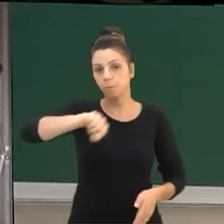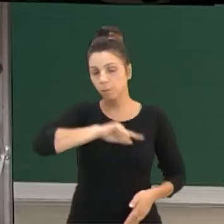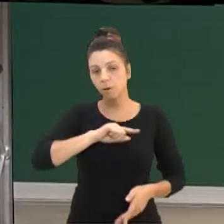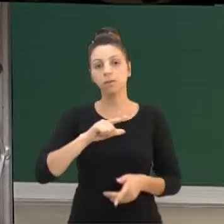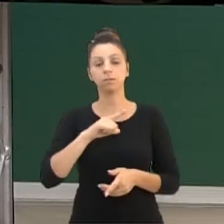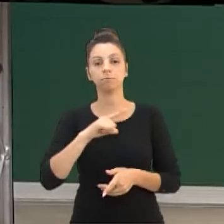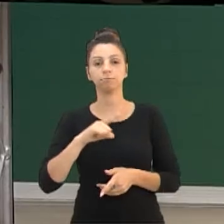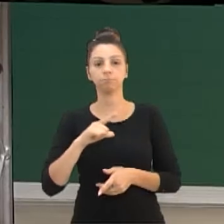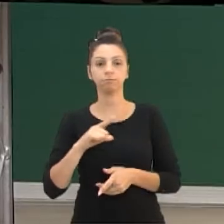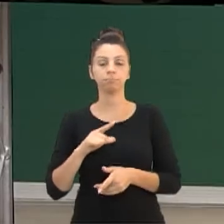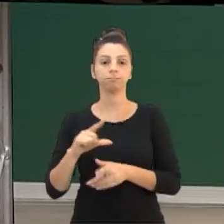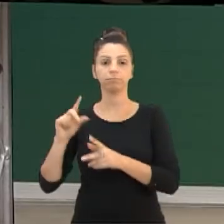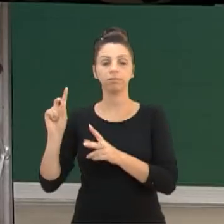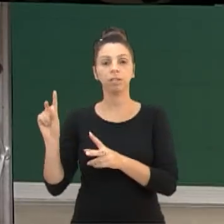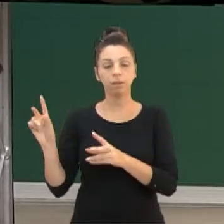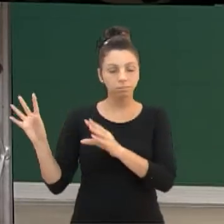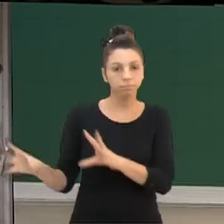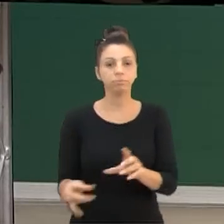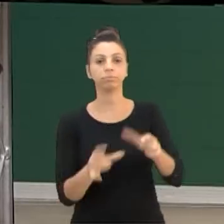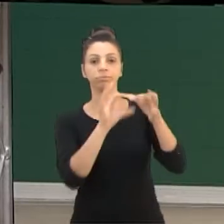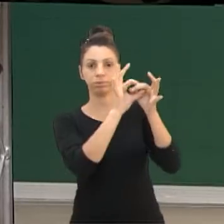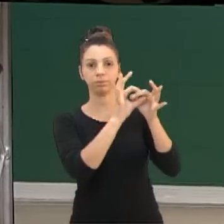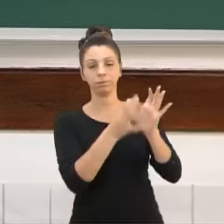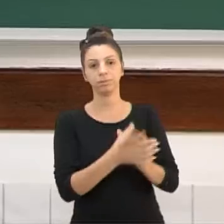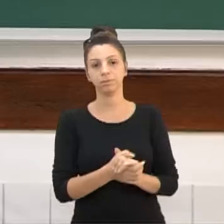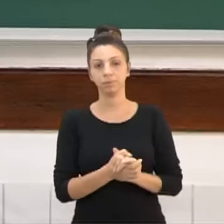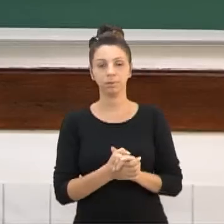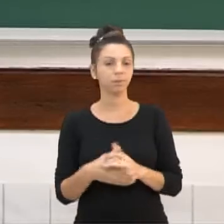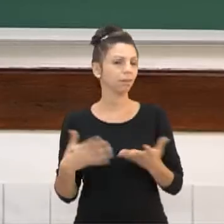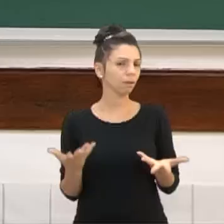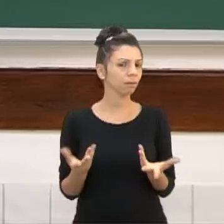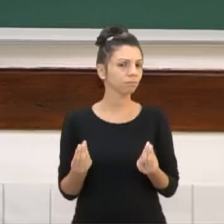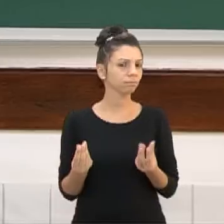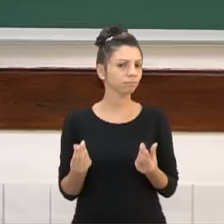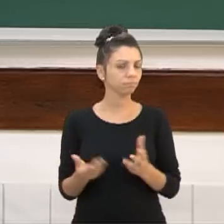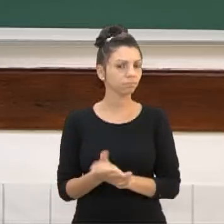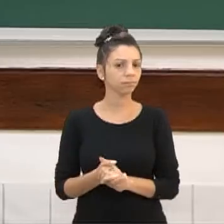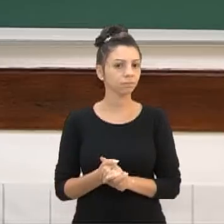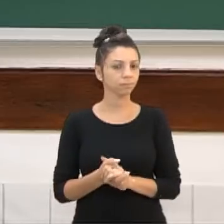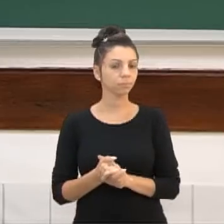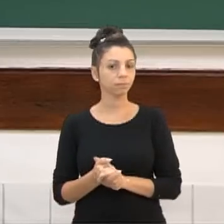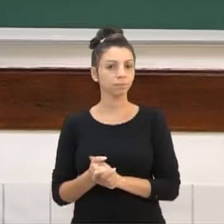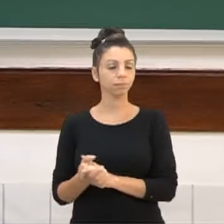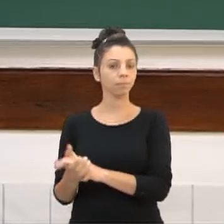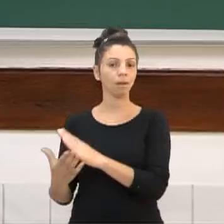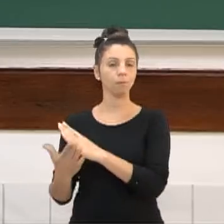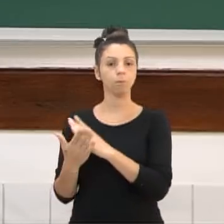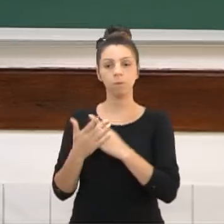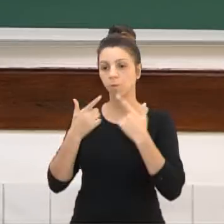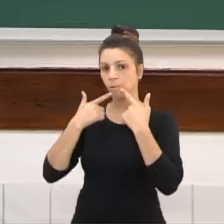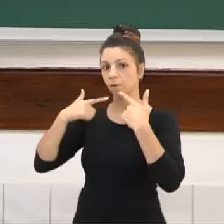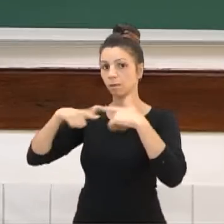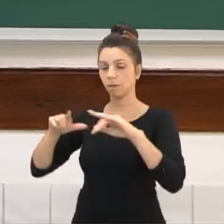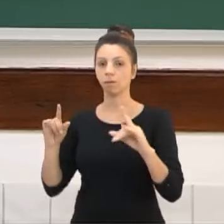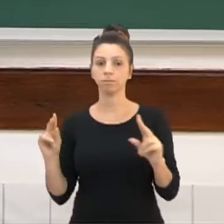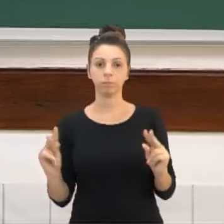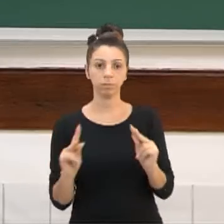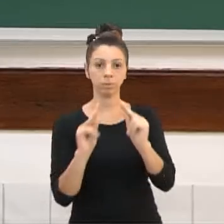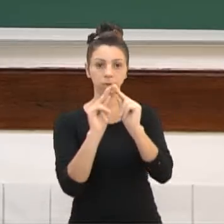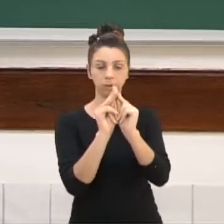um estrangeirismo que foi incorporado. Né? E da Itália, será que nós recebemos algumas contribuições linguísticas da Itália?